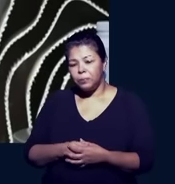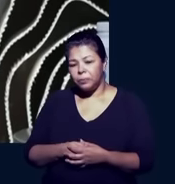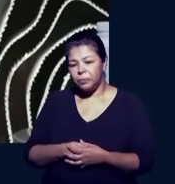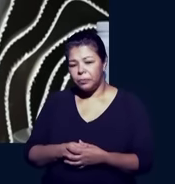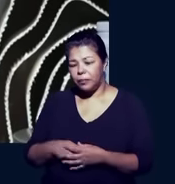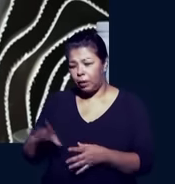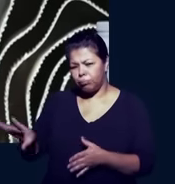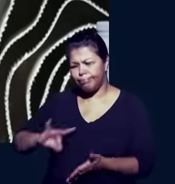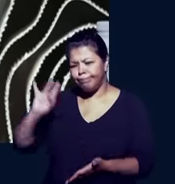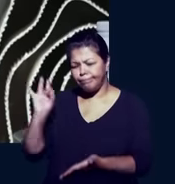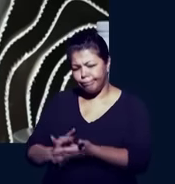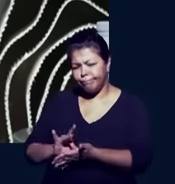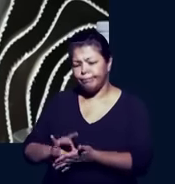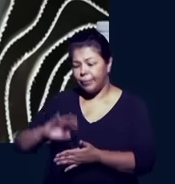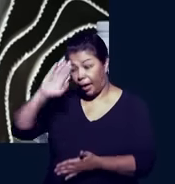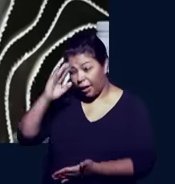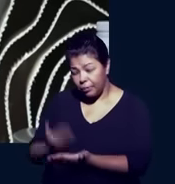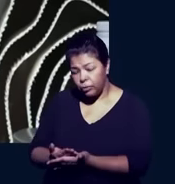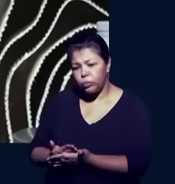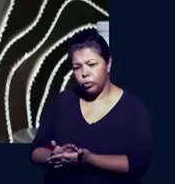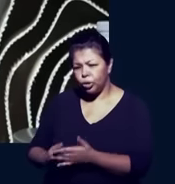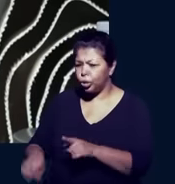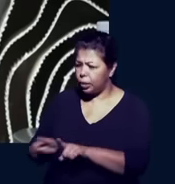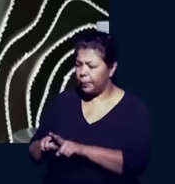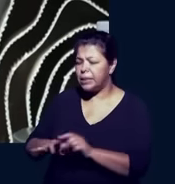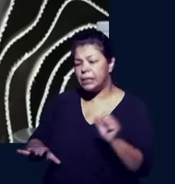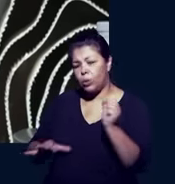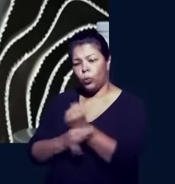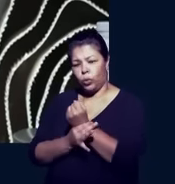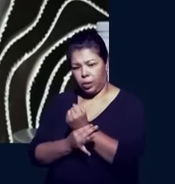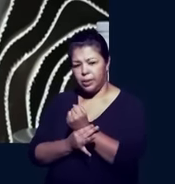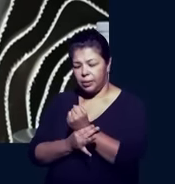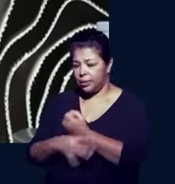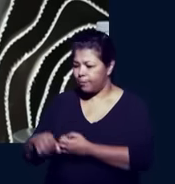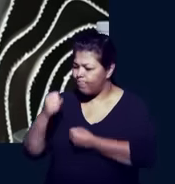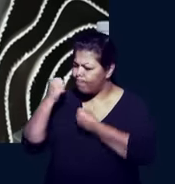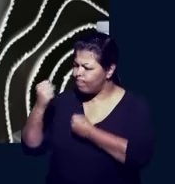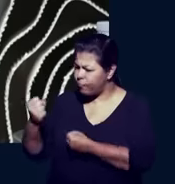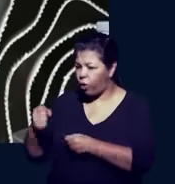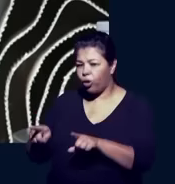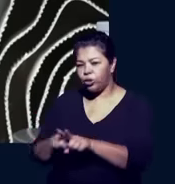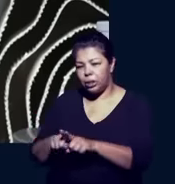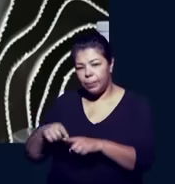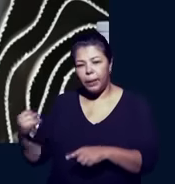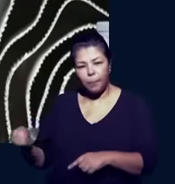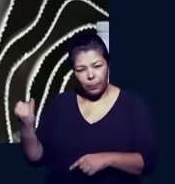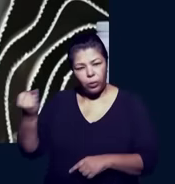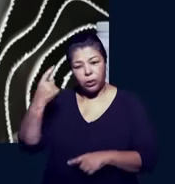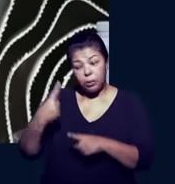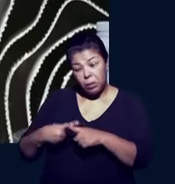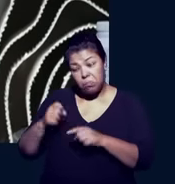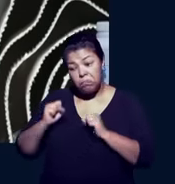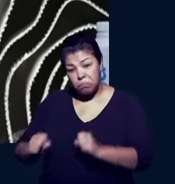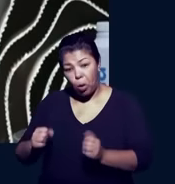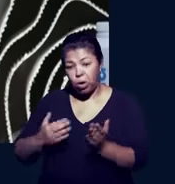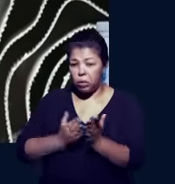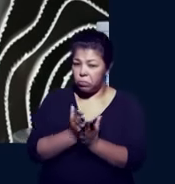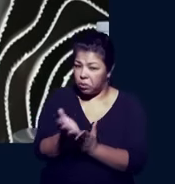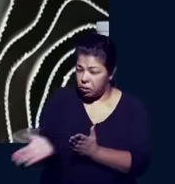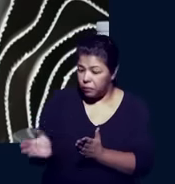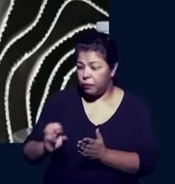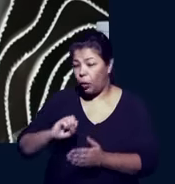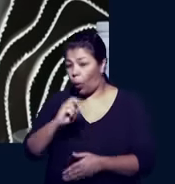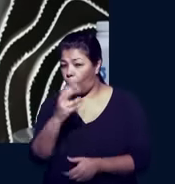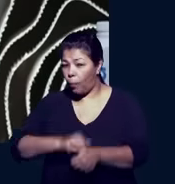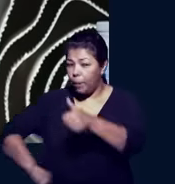certo um pouco a confiança a credibilidade no sistema também fic mais forte né pra gente pensar que pode ter um desvio muito grande ou alguma